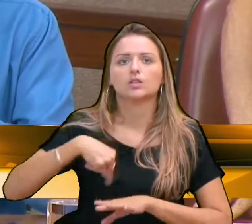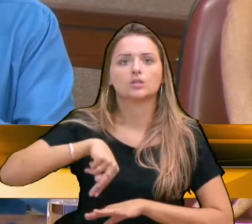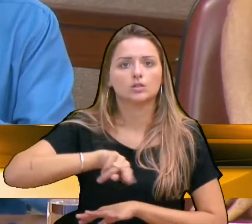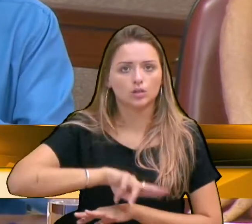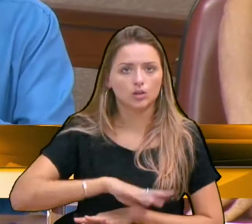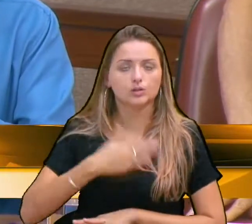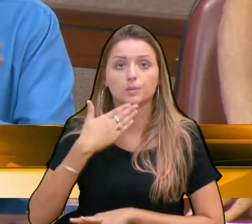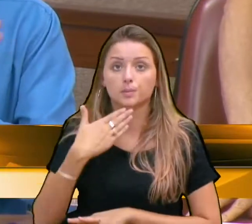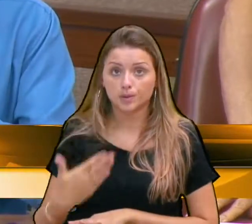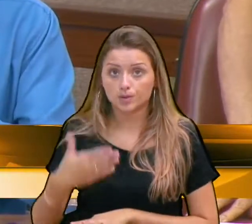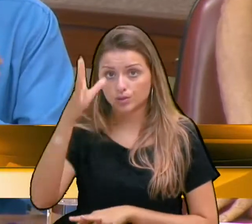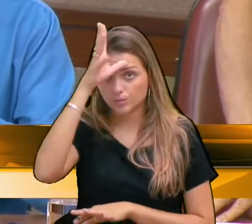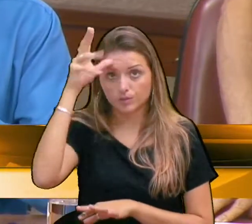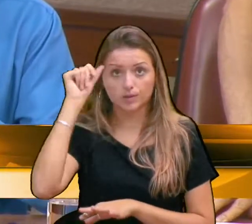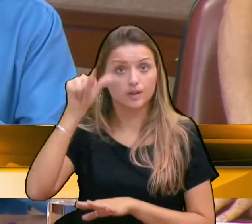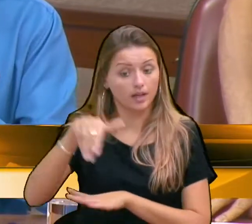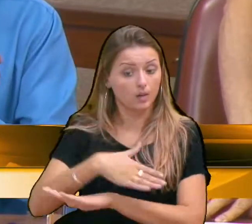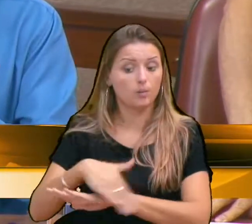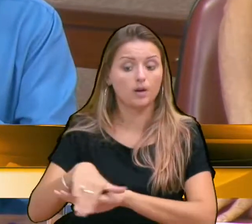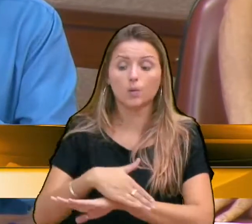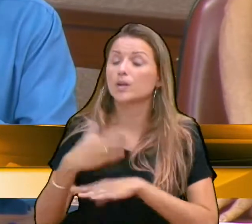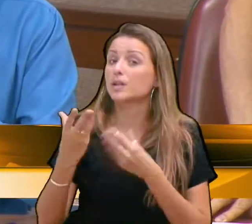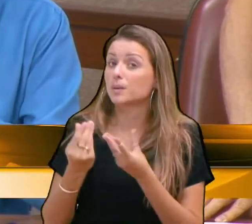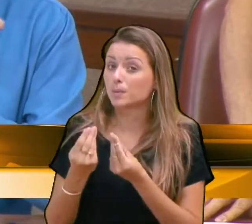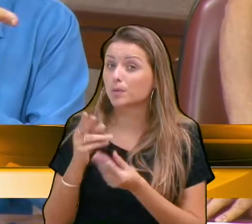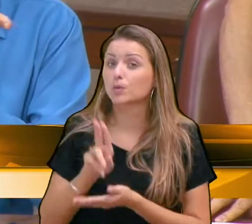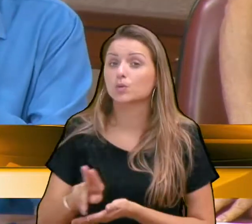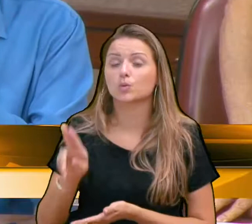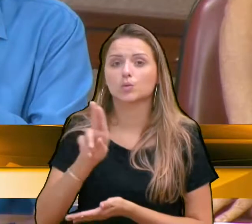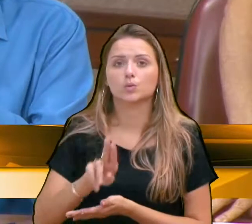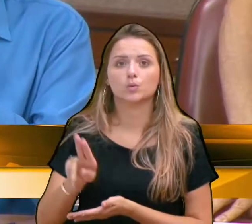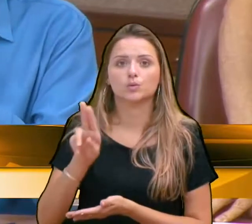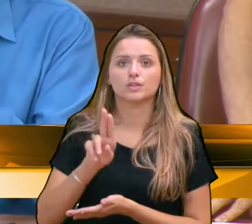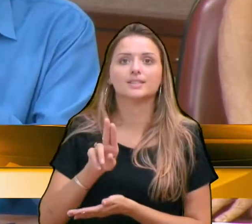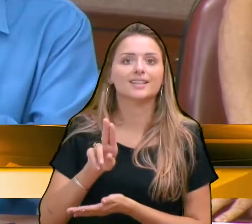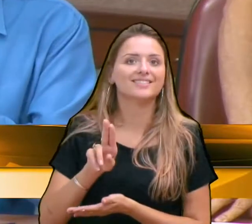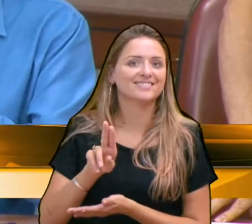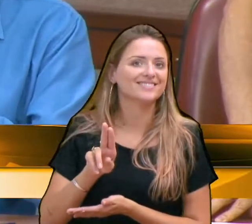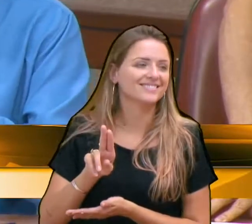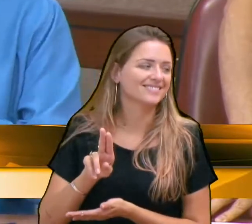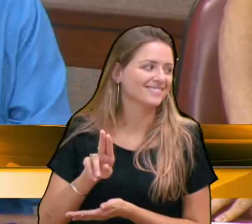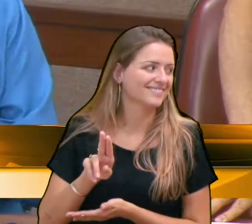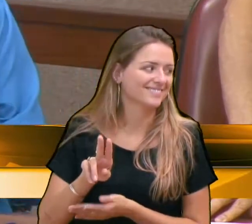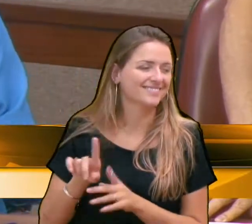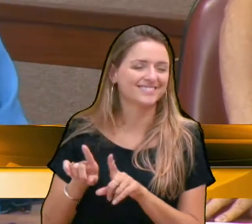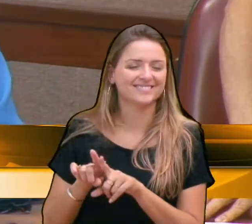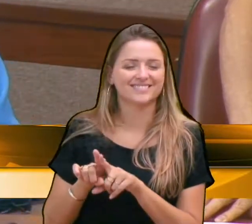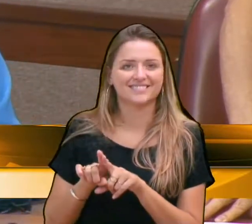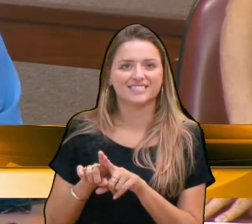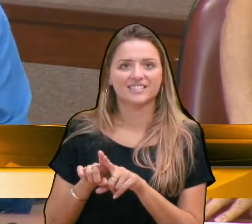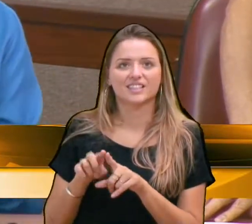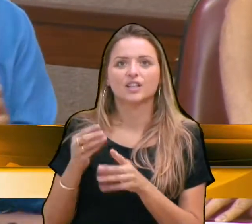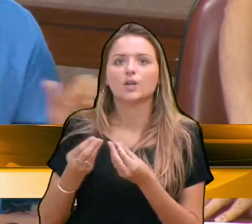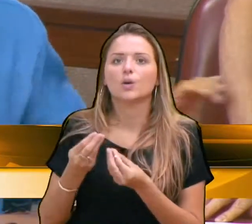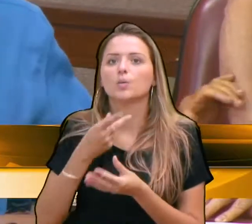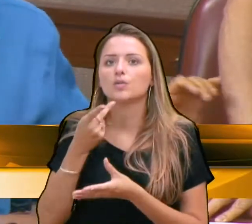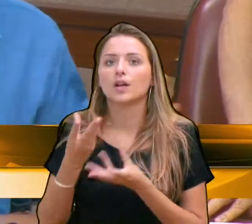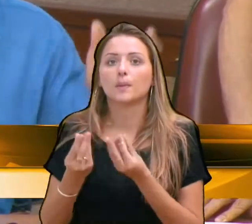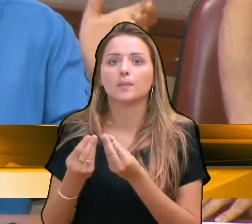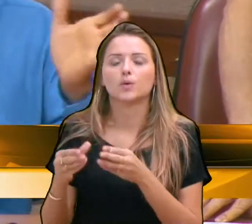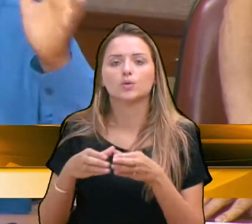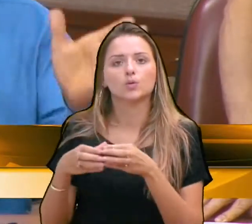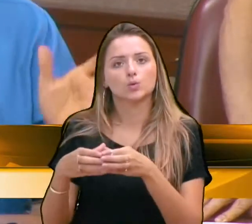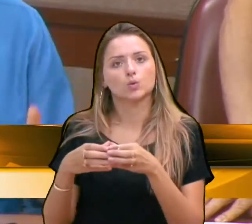sim, é um trecho que muito é utilizado ali. E também, como aqui se fala muito em turismo, vereador